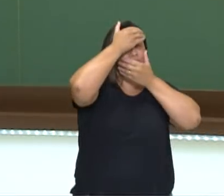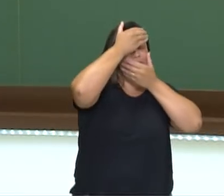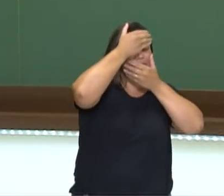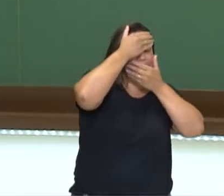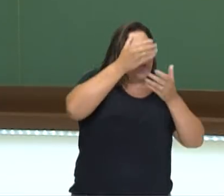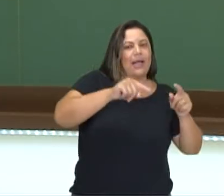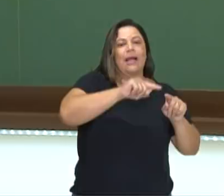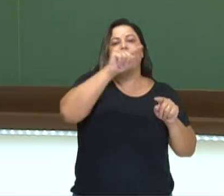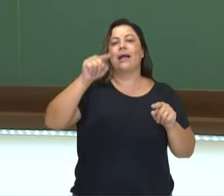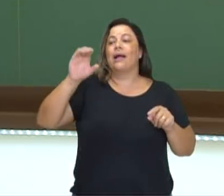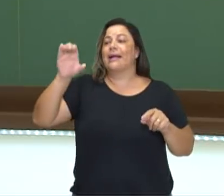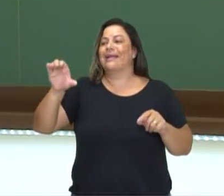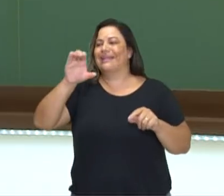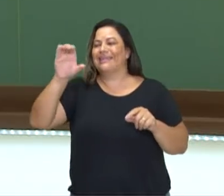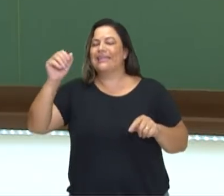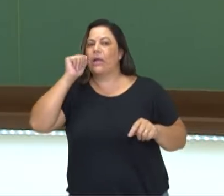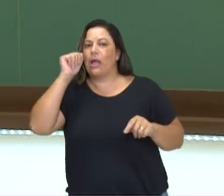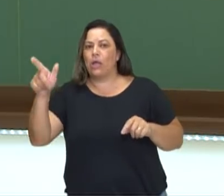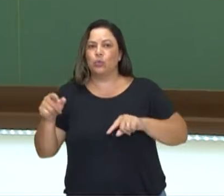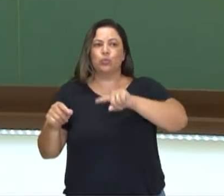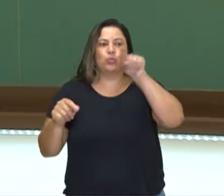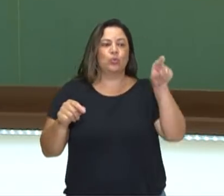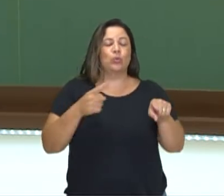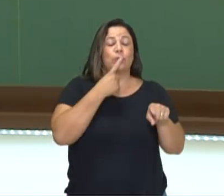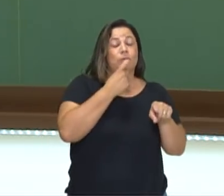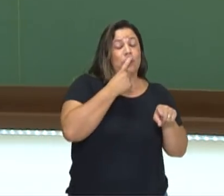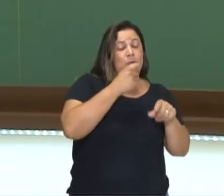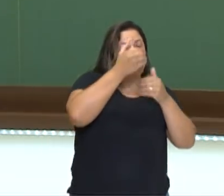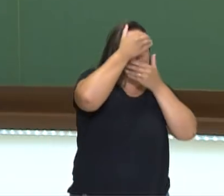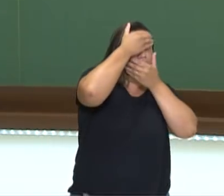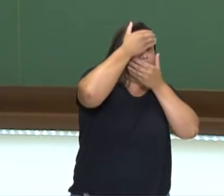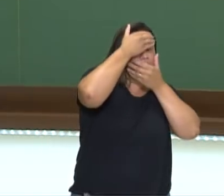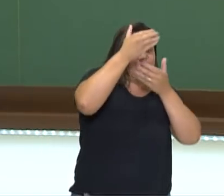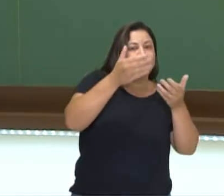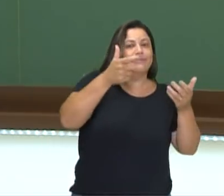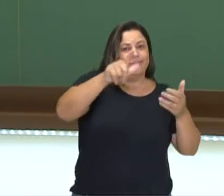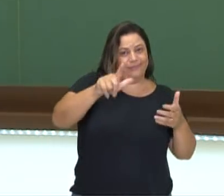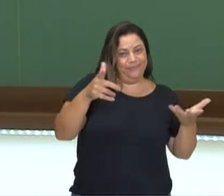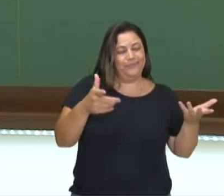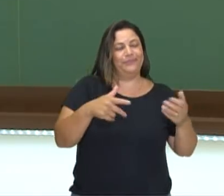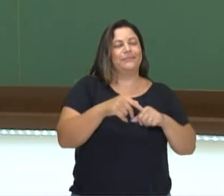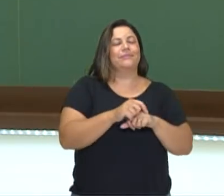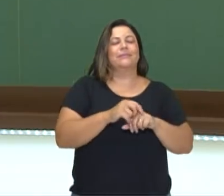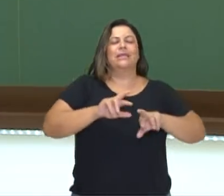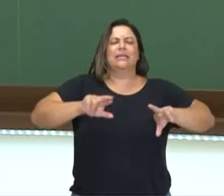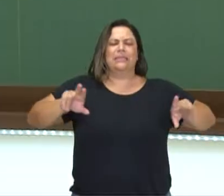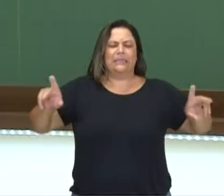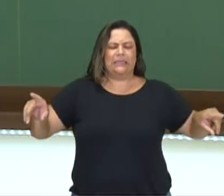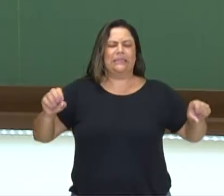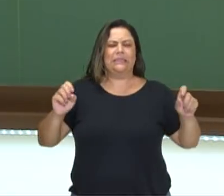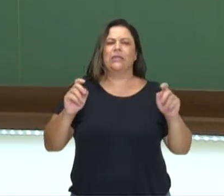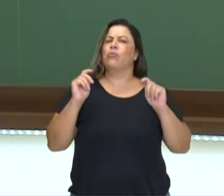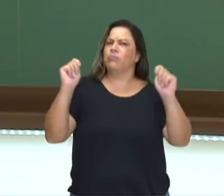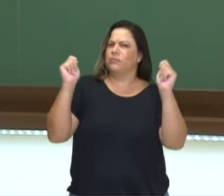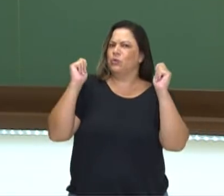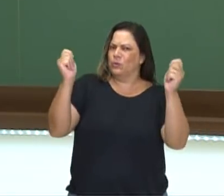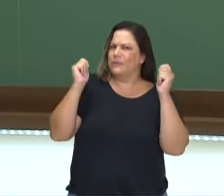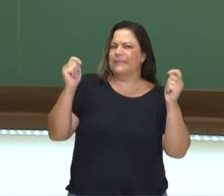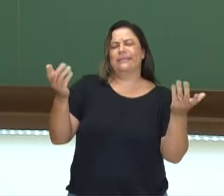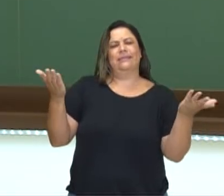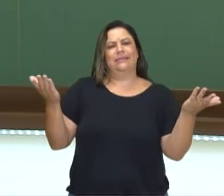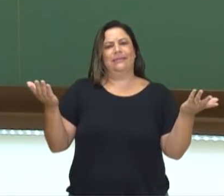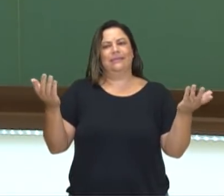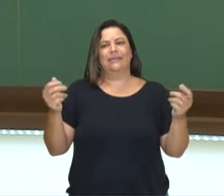cristãos usam azul e os mouros usam vermelhos, e aí tem torcida para ambos os lados, mas o objetivo não